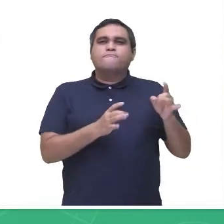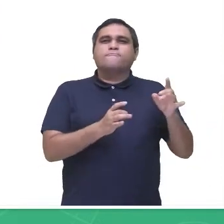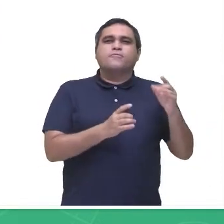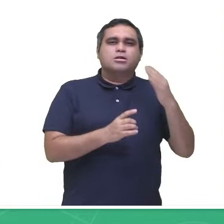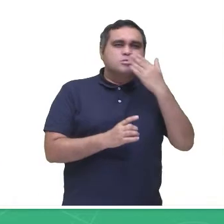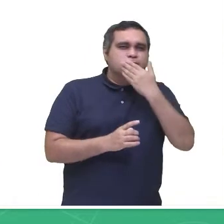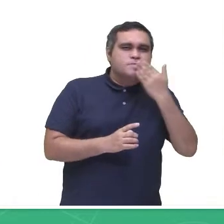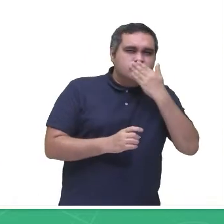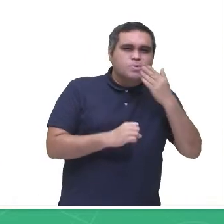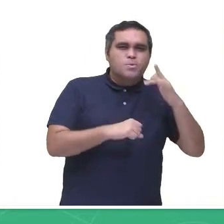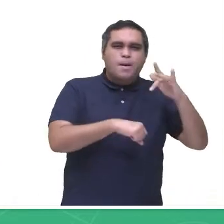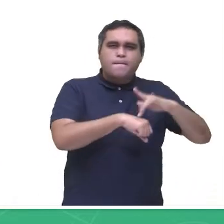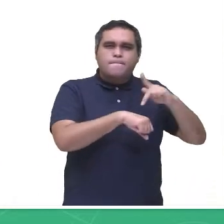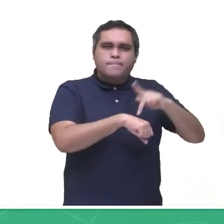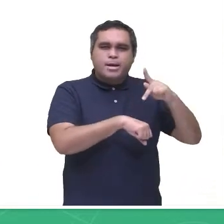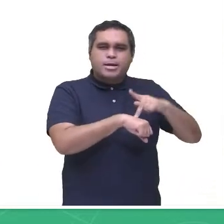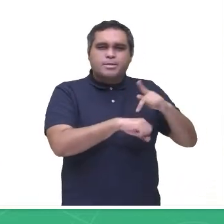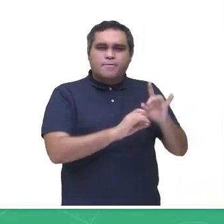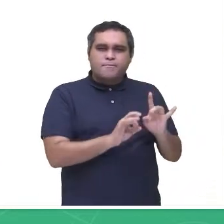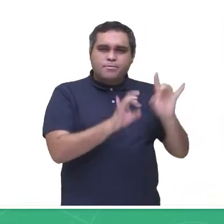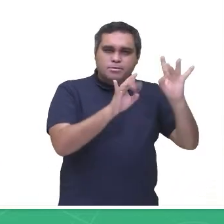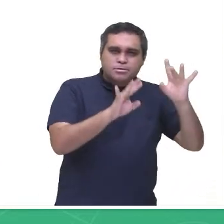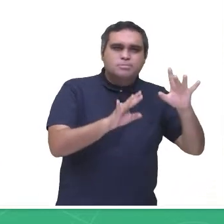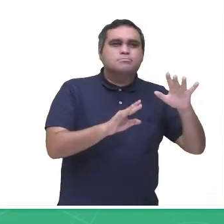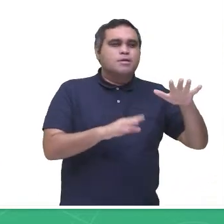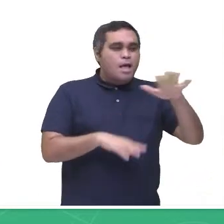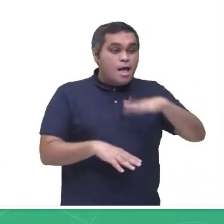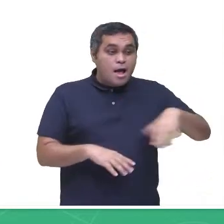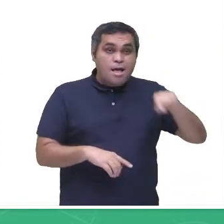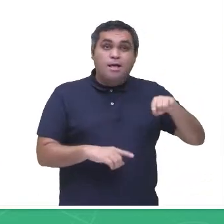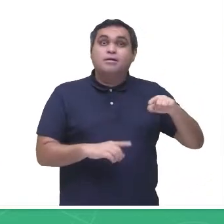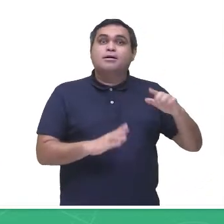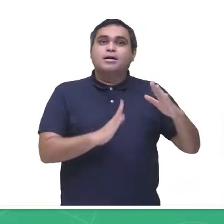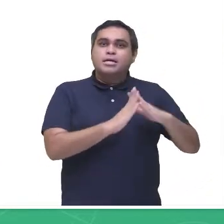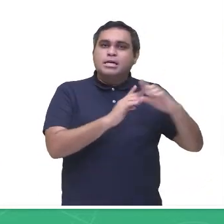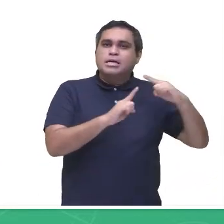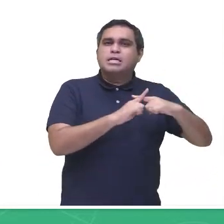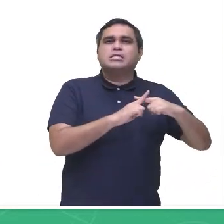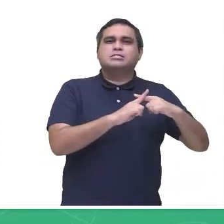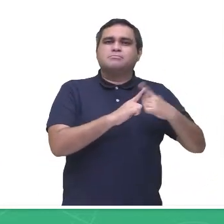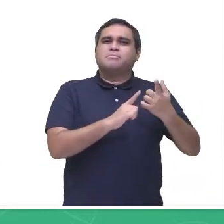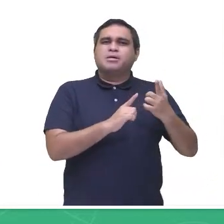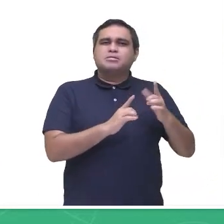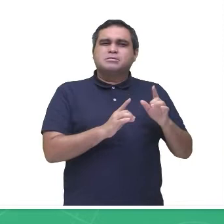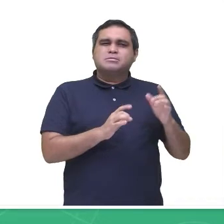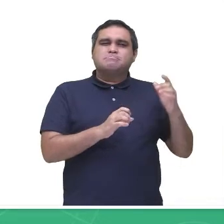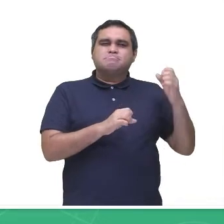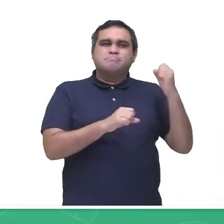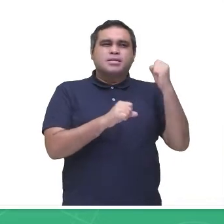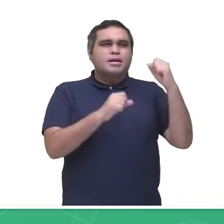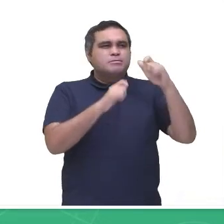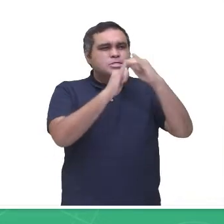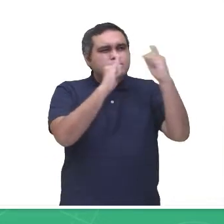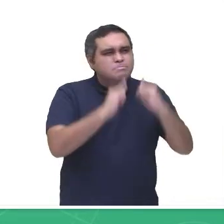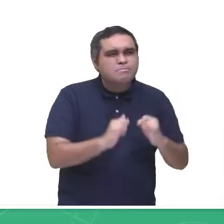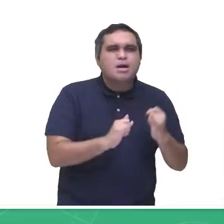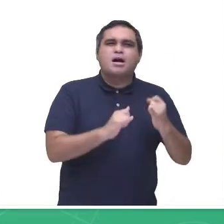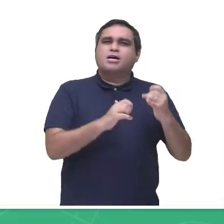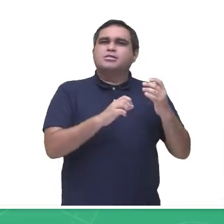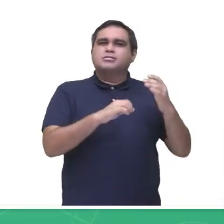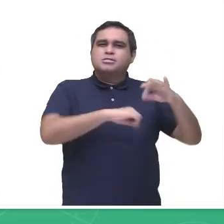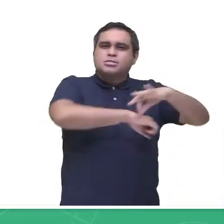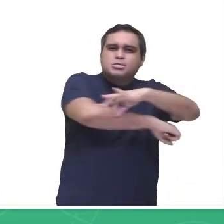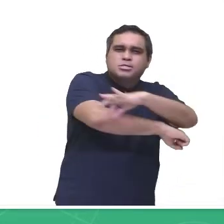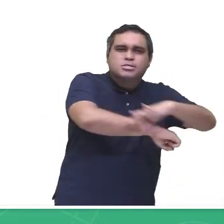mineração, encontramos igrejas com trabalhos e relevos feitos em madeiras, talhas, recobertos por finas camadas de ouro